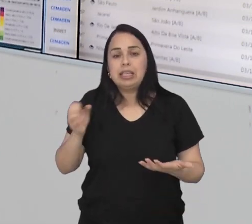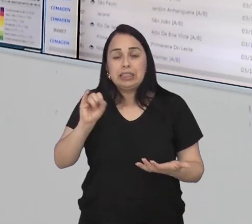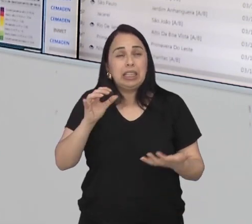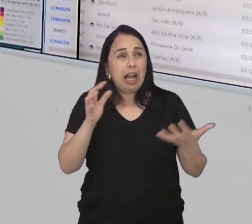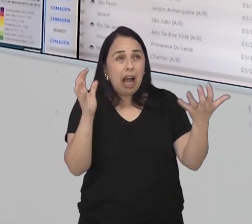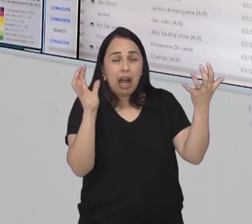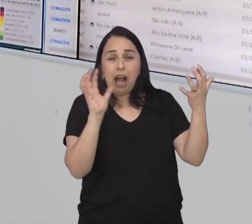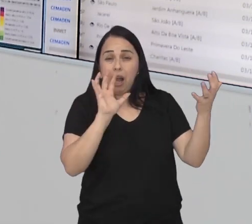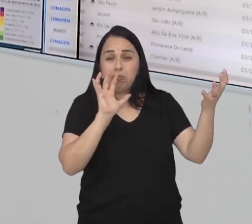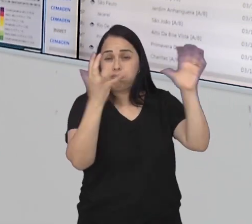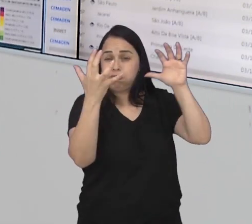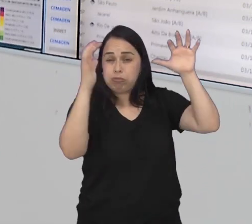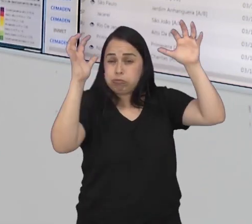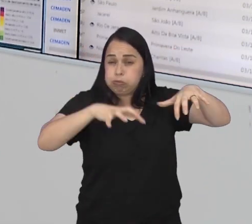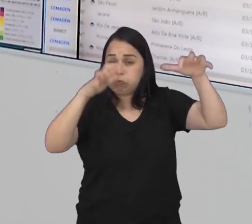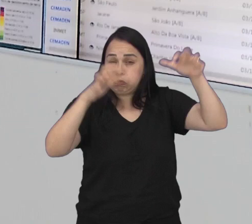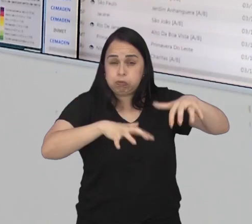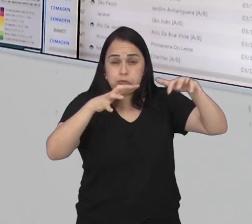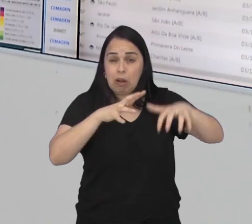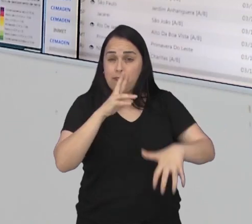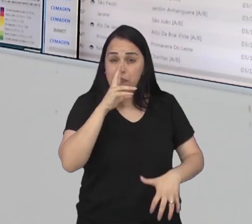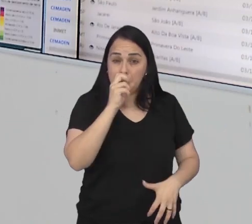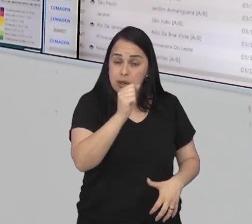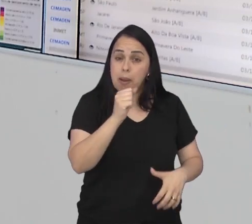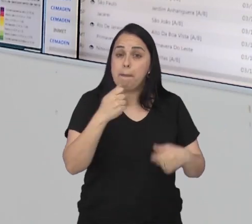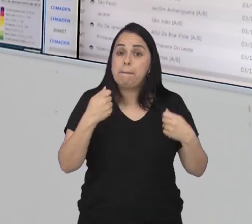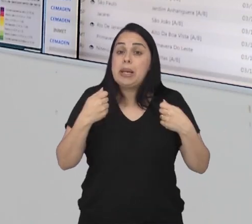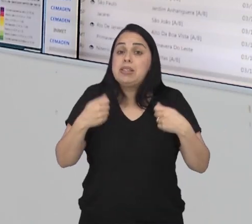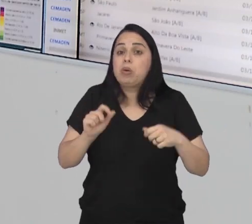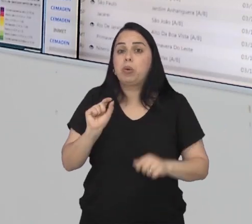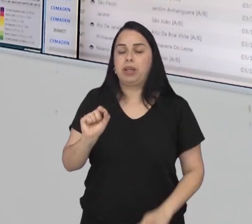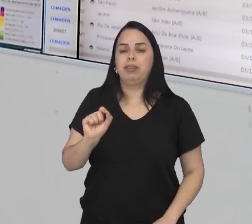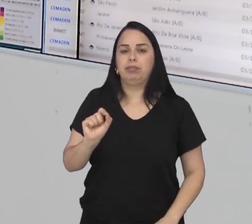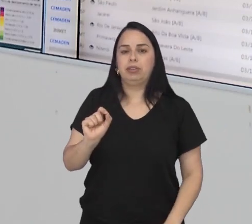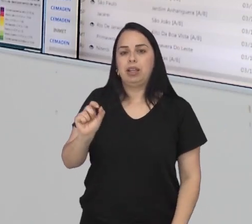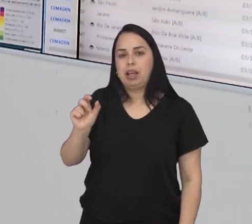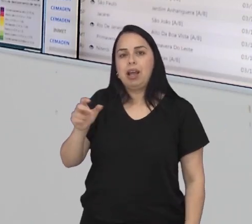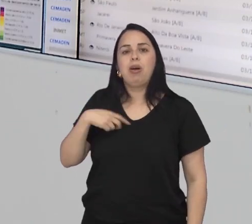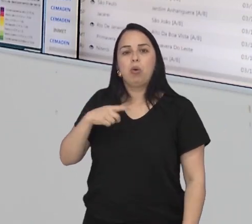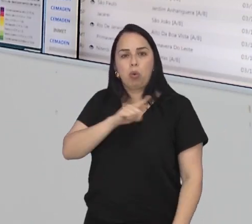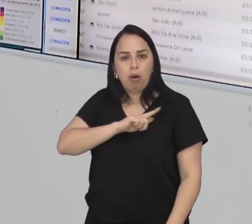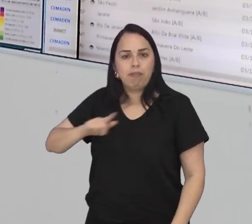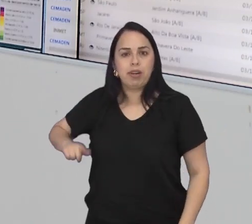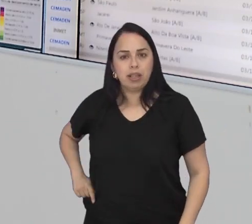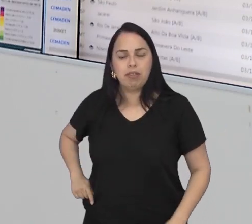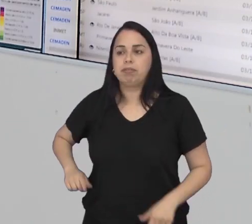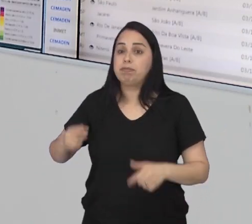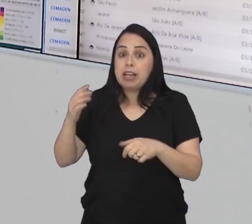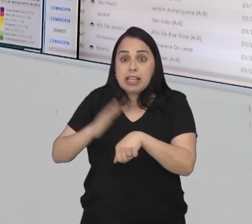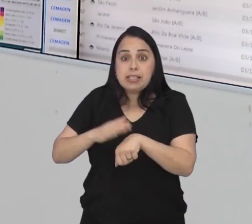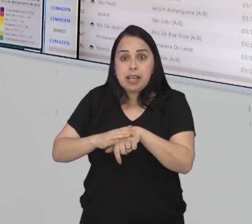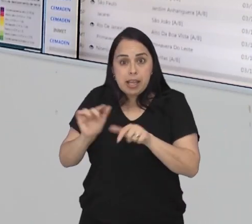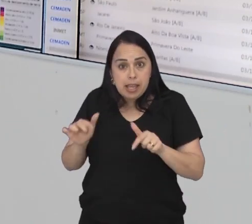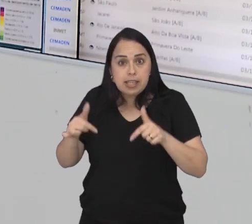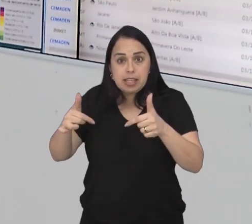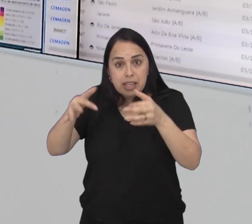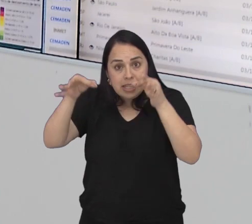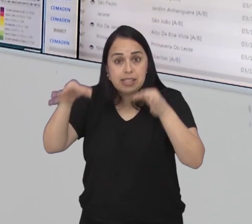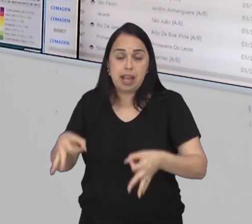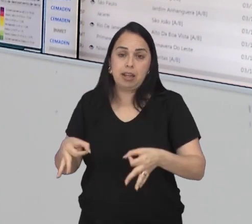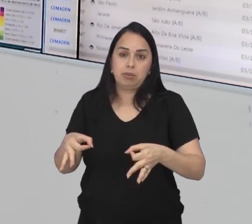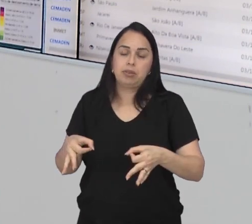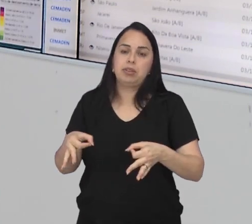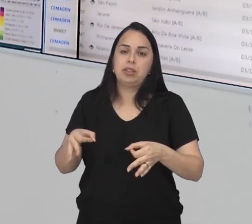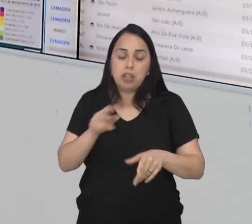os danos em casos de eventos extremos. É preciso que o poder público tenha a capacidade de resposta para agir